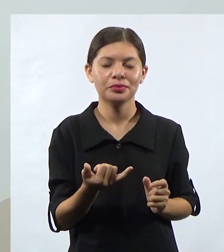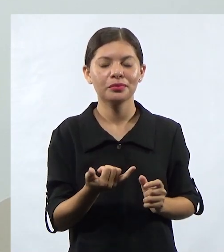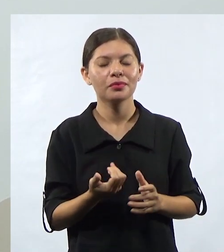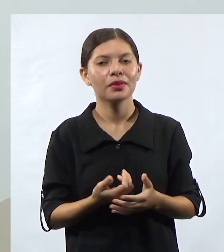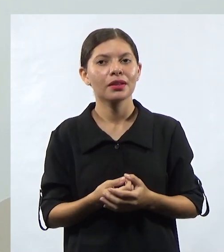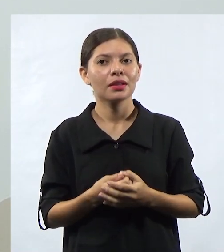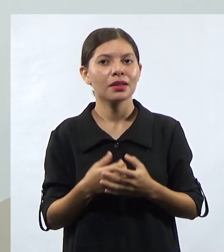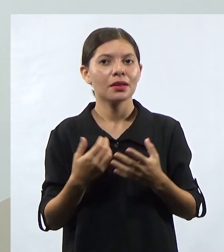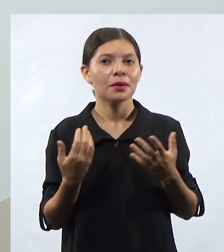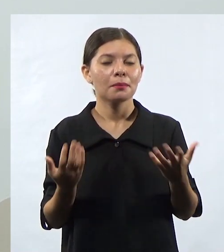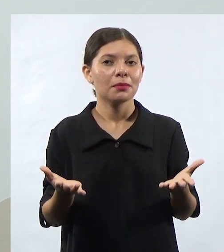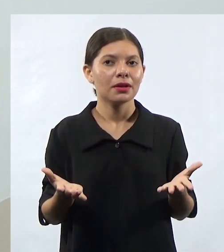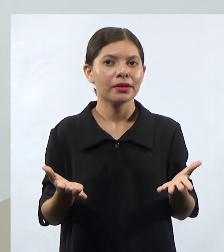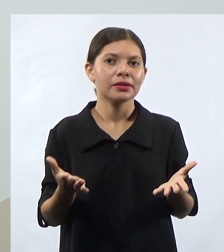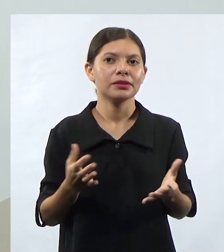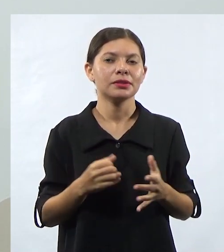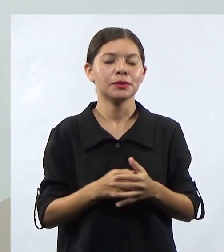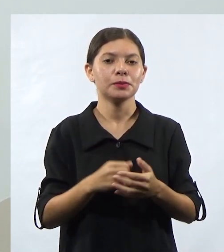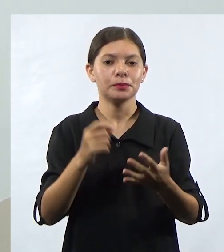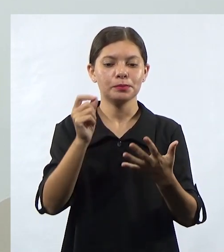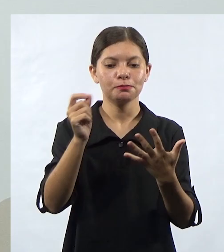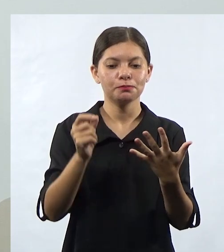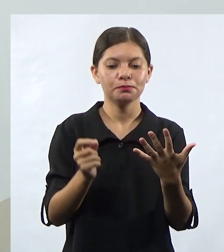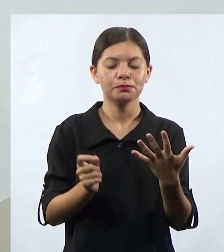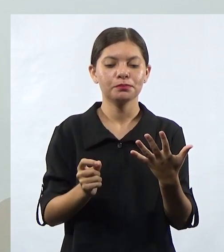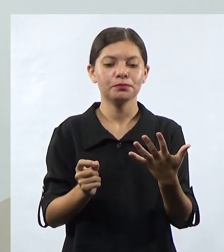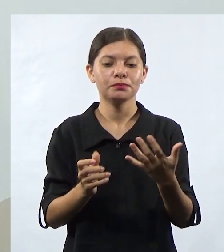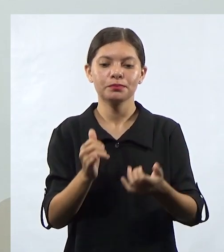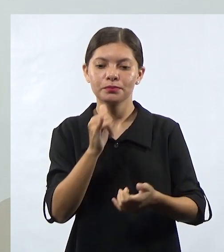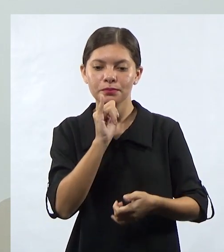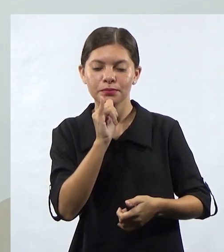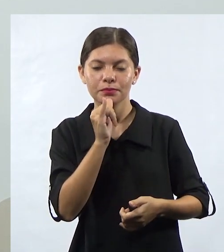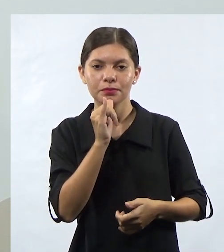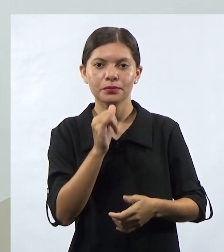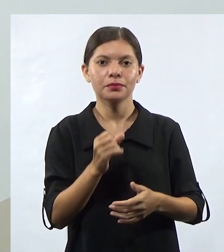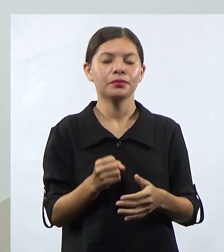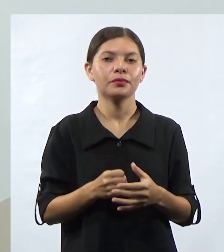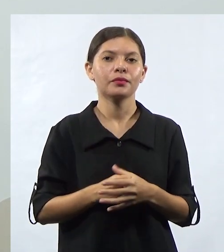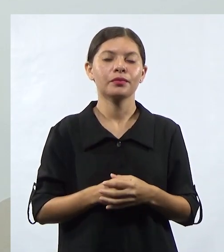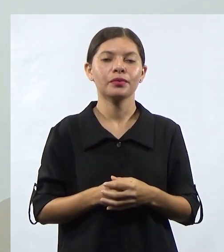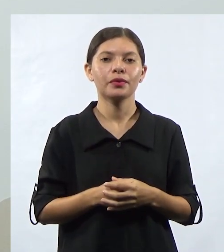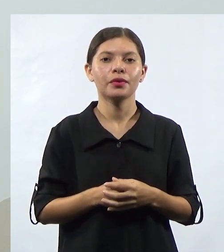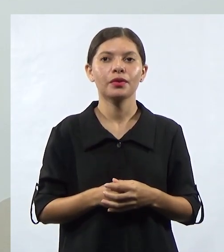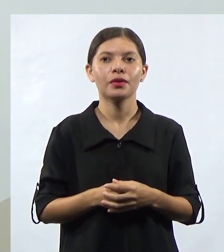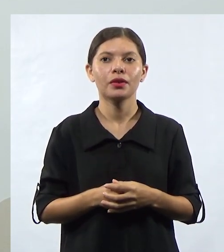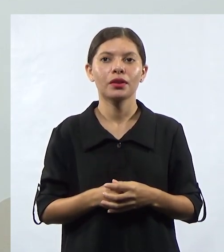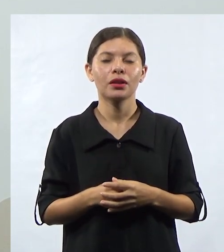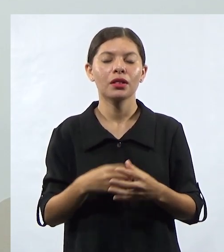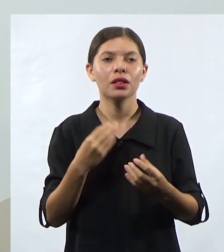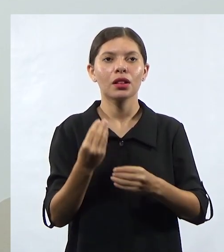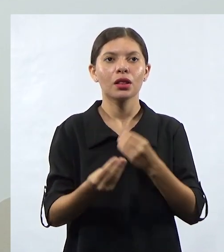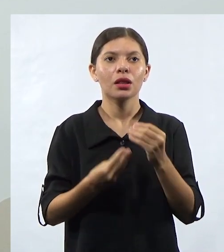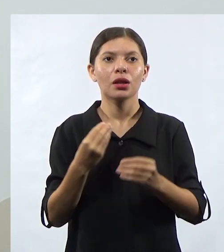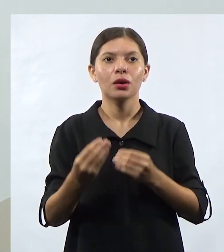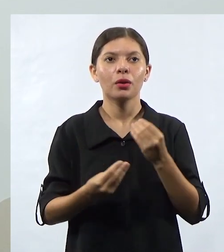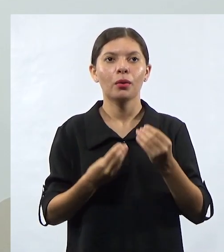é um elemento mais, por exemplo, como as